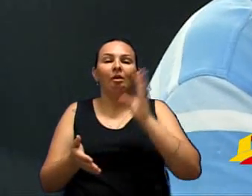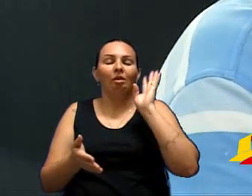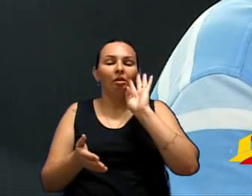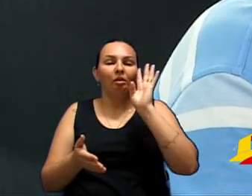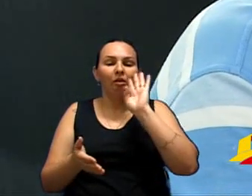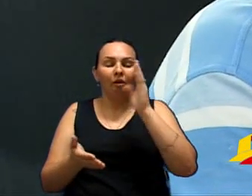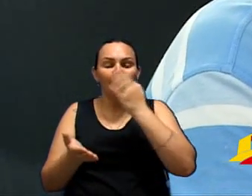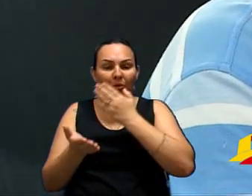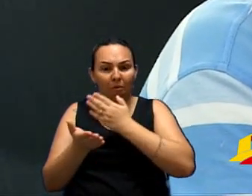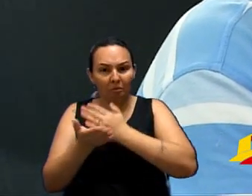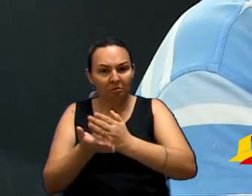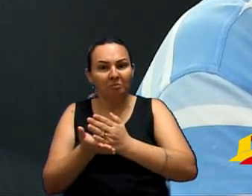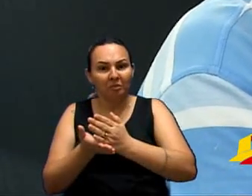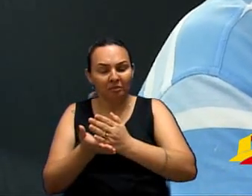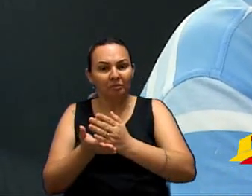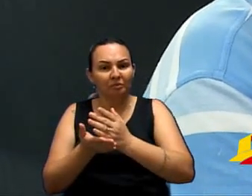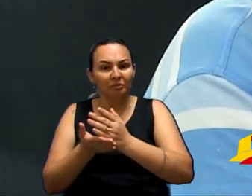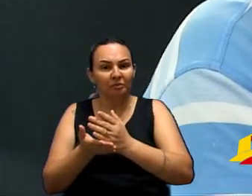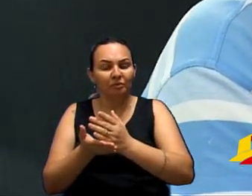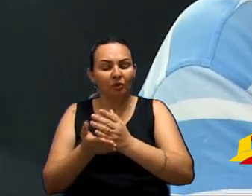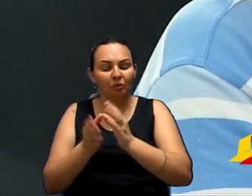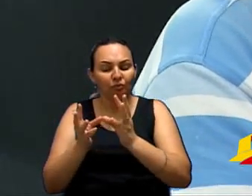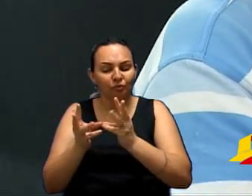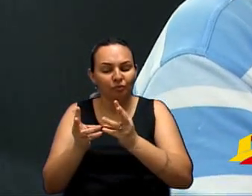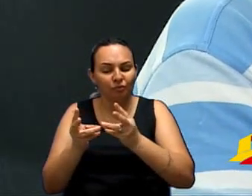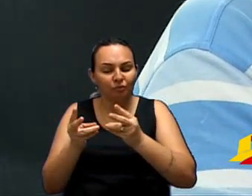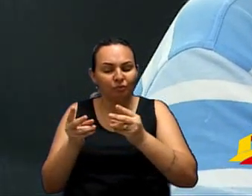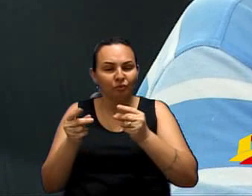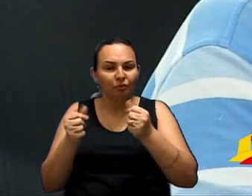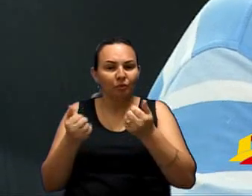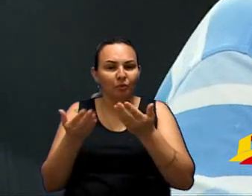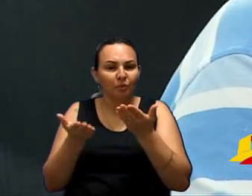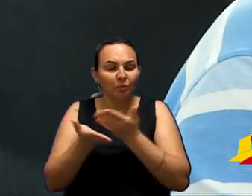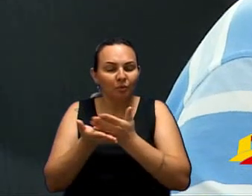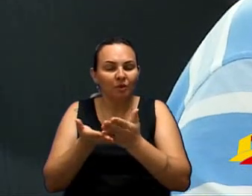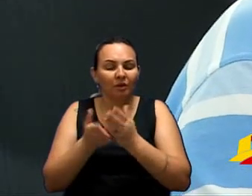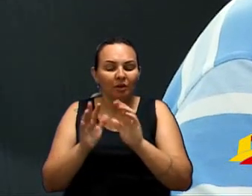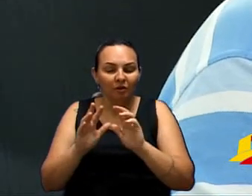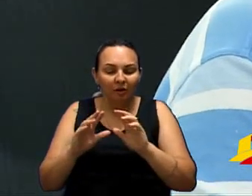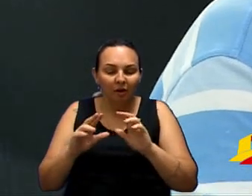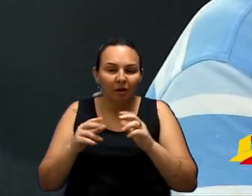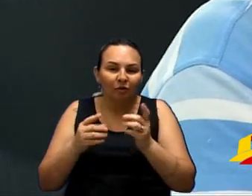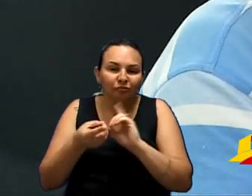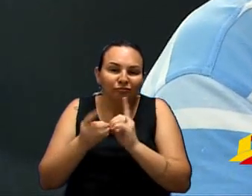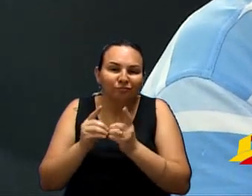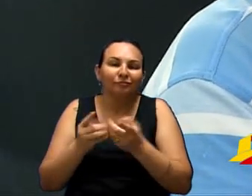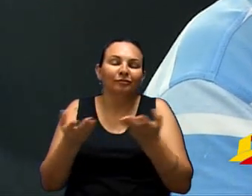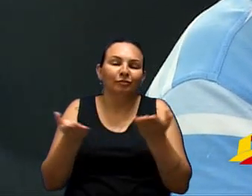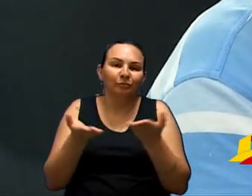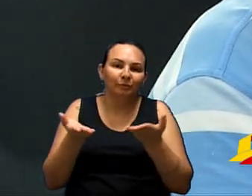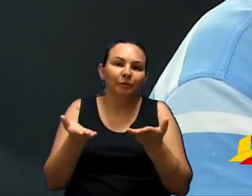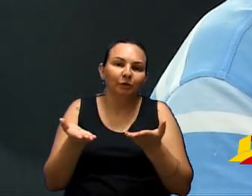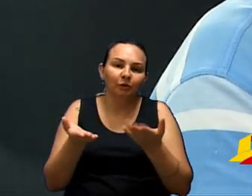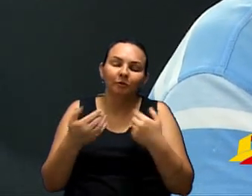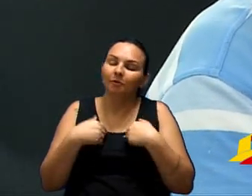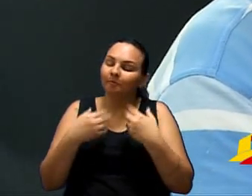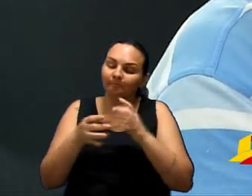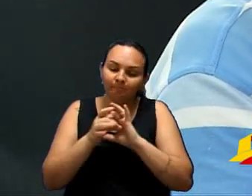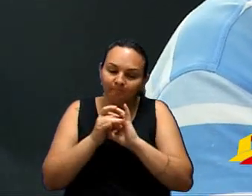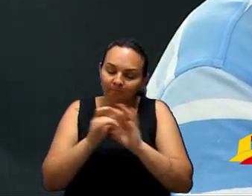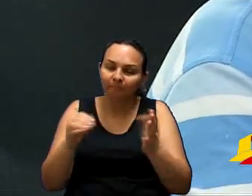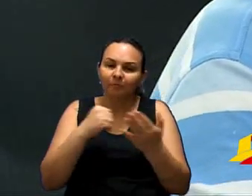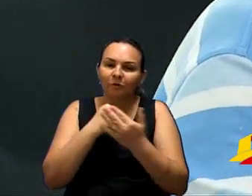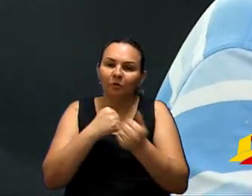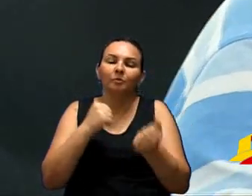começar com com a suavidade com que começaram e unindo isso e estou à disposição é só combinar